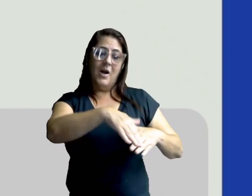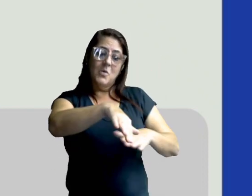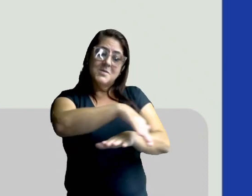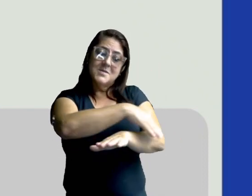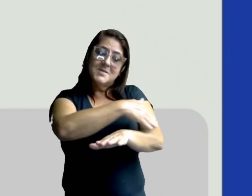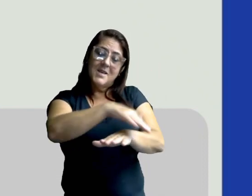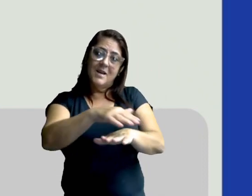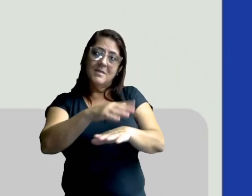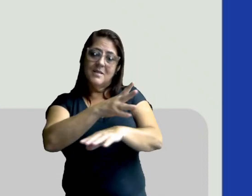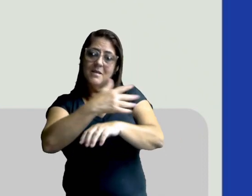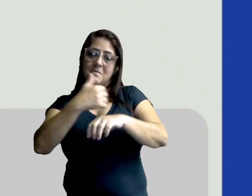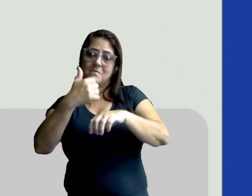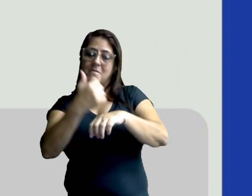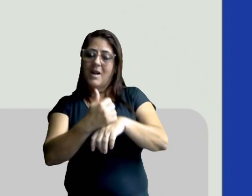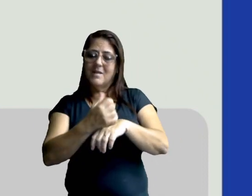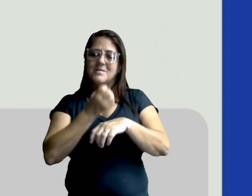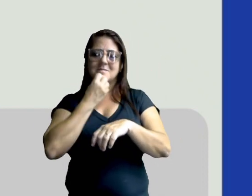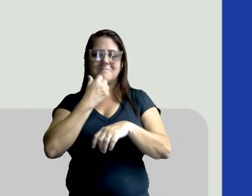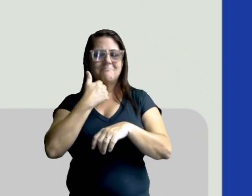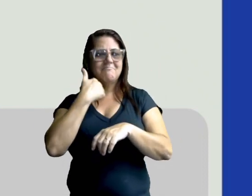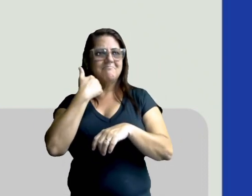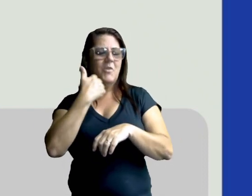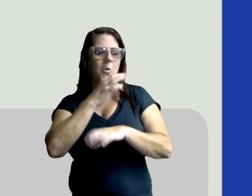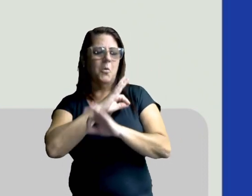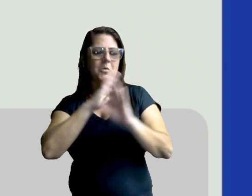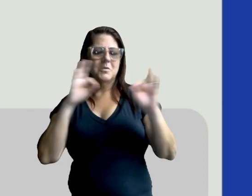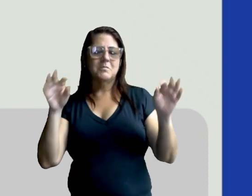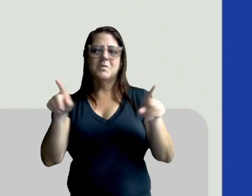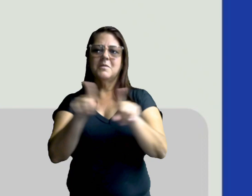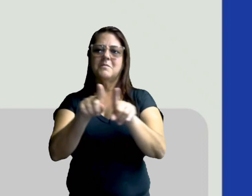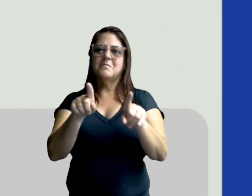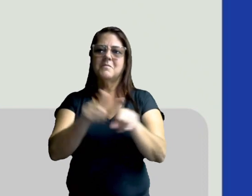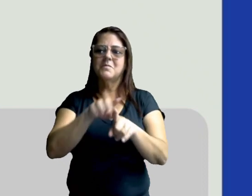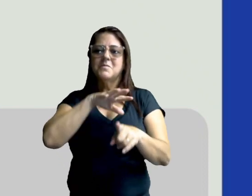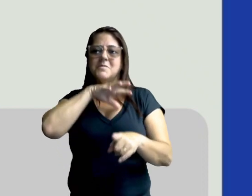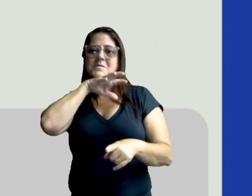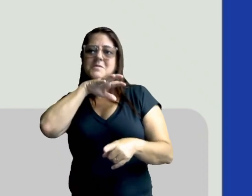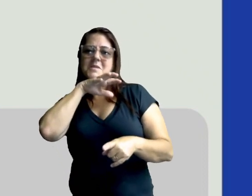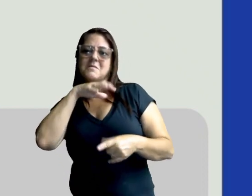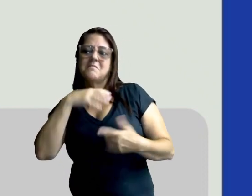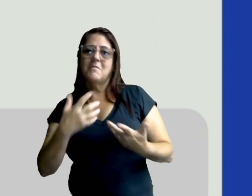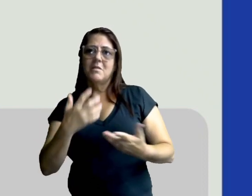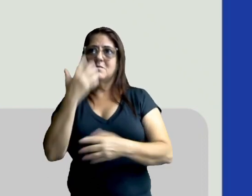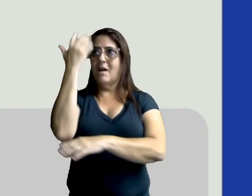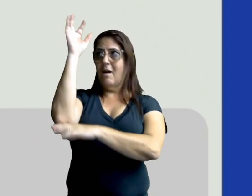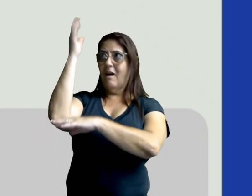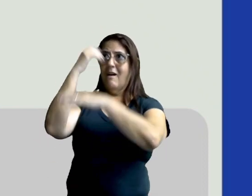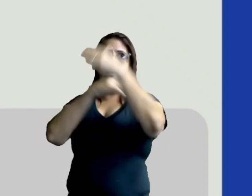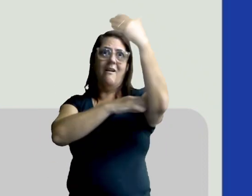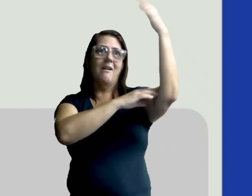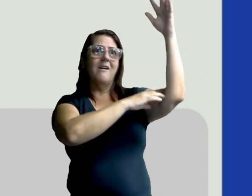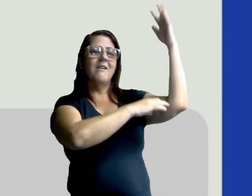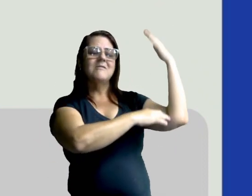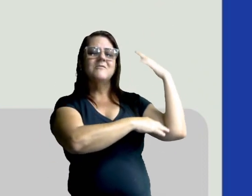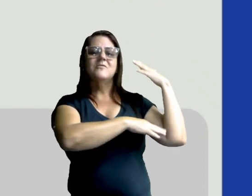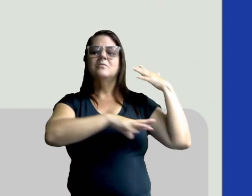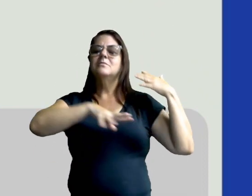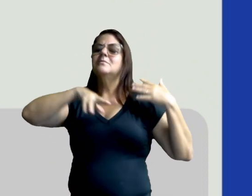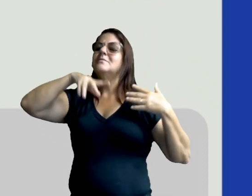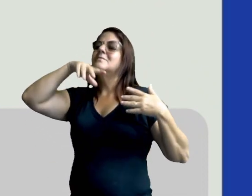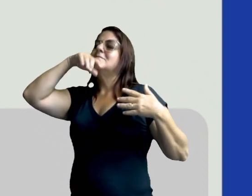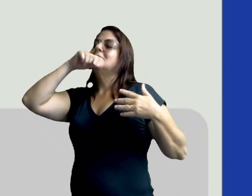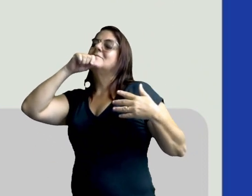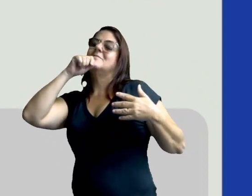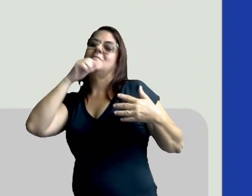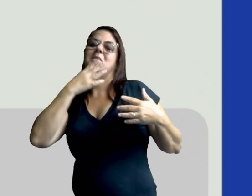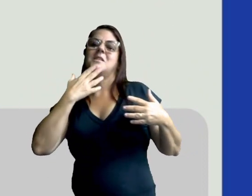muitas vantagens para os seres humanos e outros animais que vivem na região. As árvores melhoram a qualidade do ar